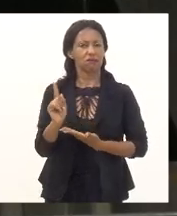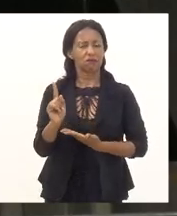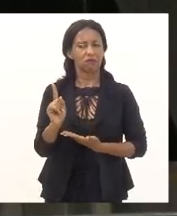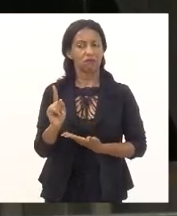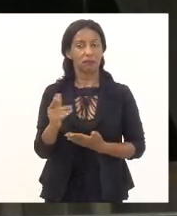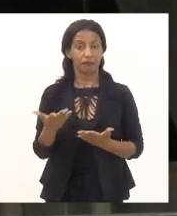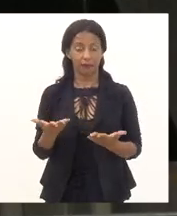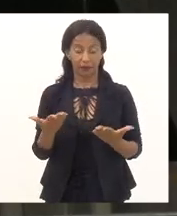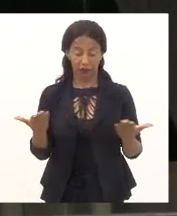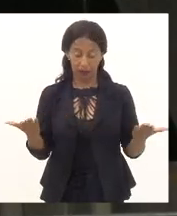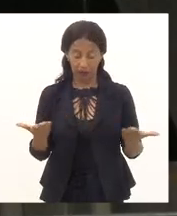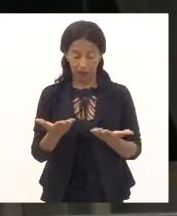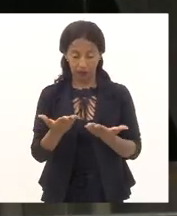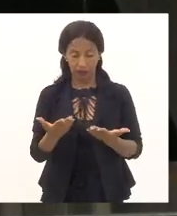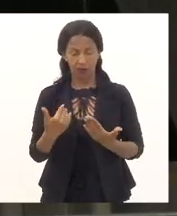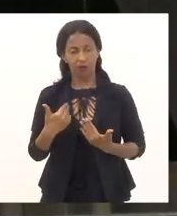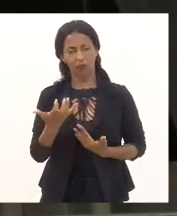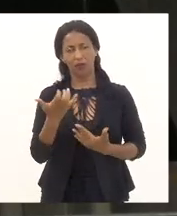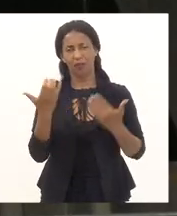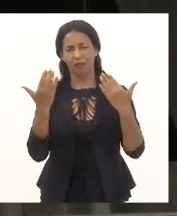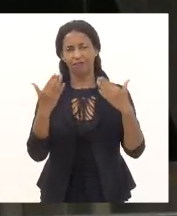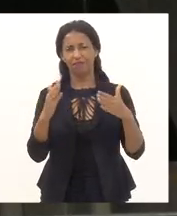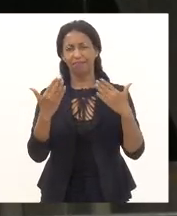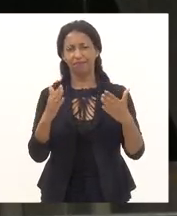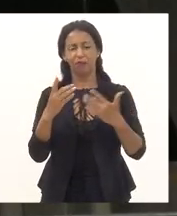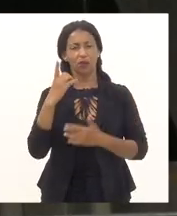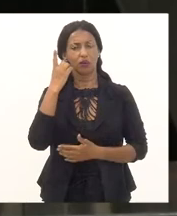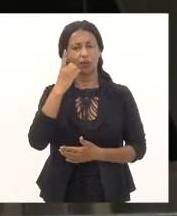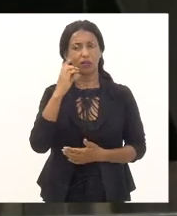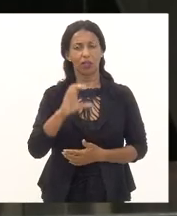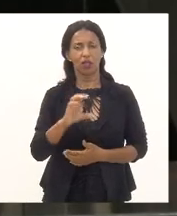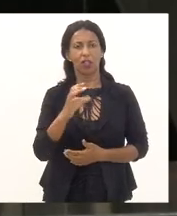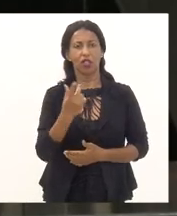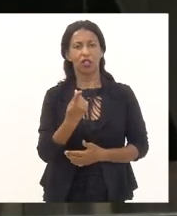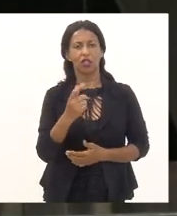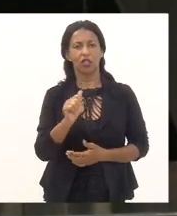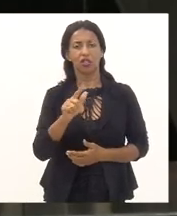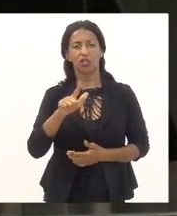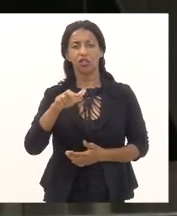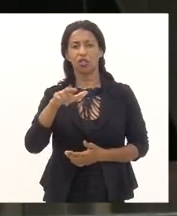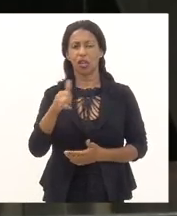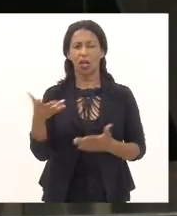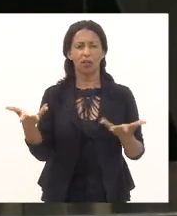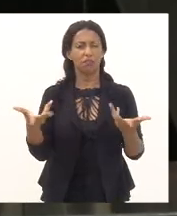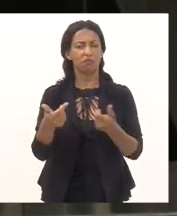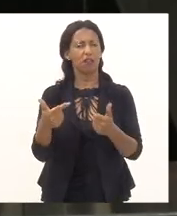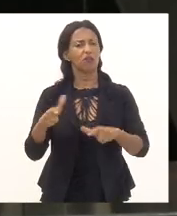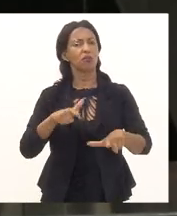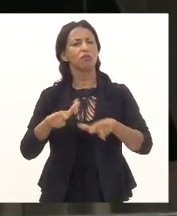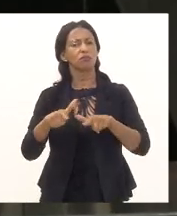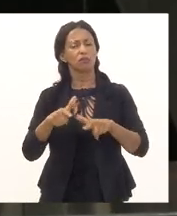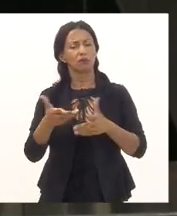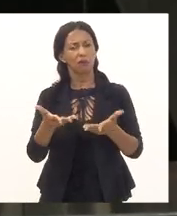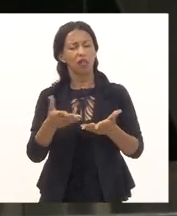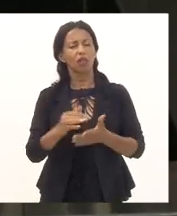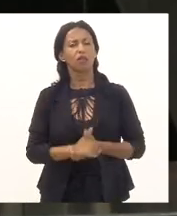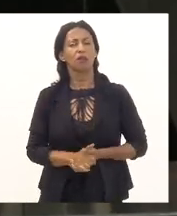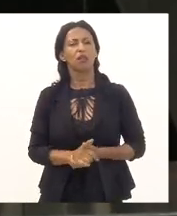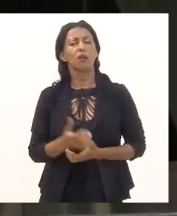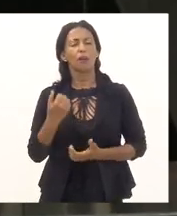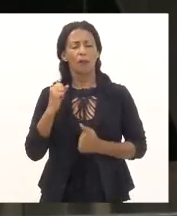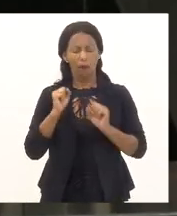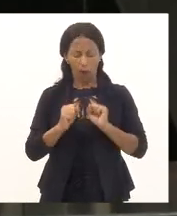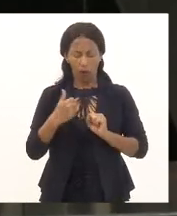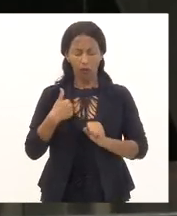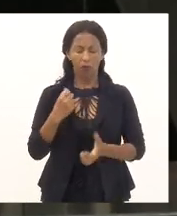Então, senhora presidente, eu gostaria de parabenizar o deputado Charles Batista pelo belíssimo projeto e pode contar com o nosso